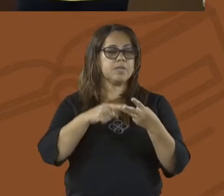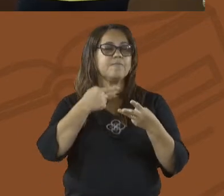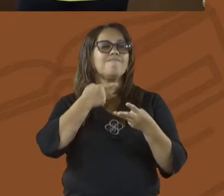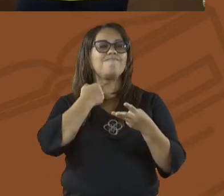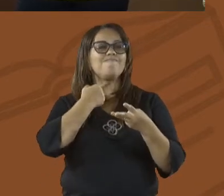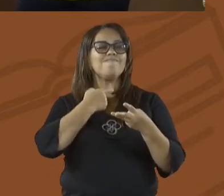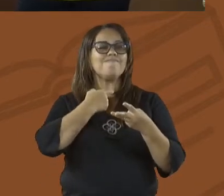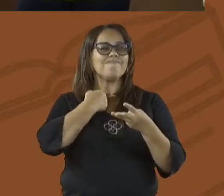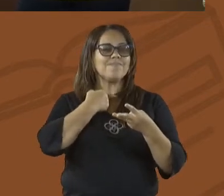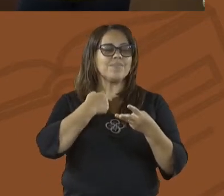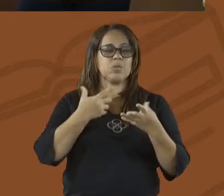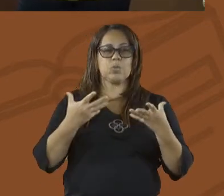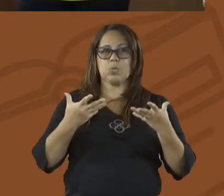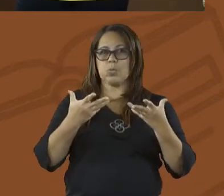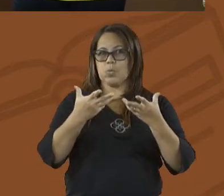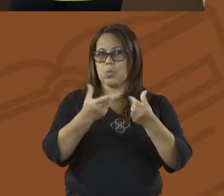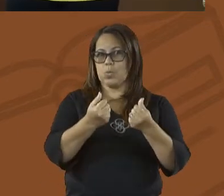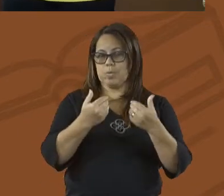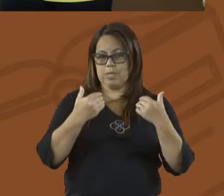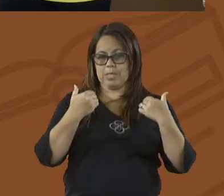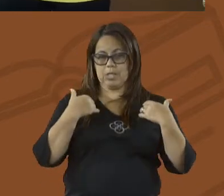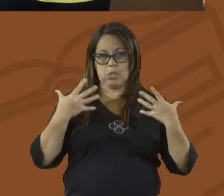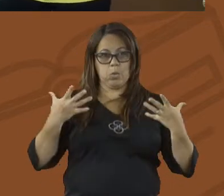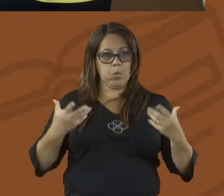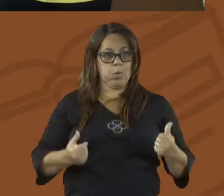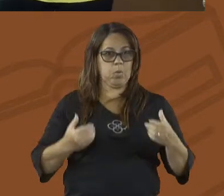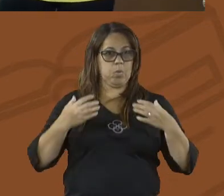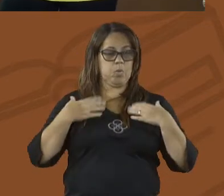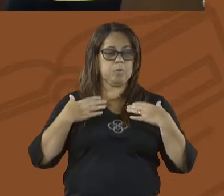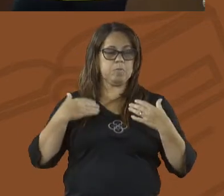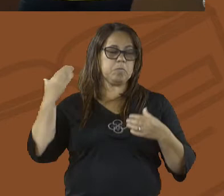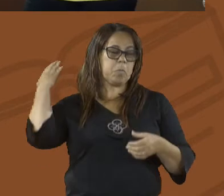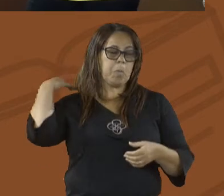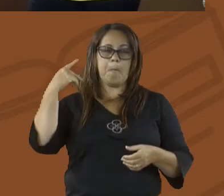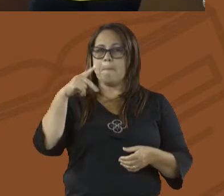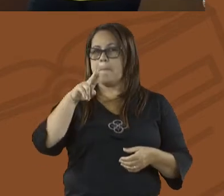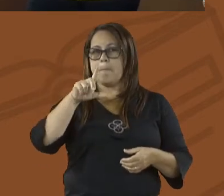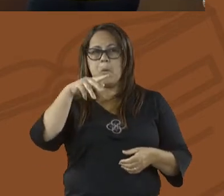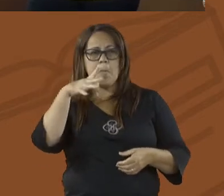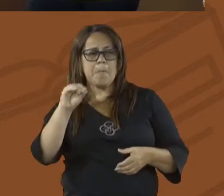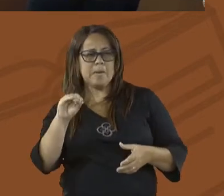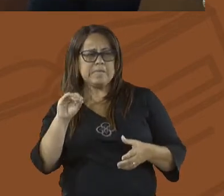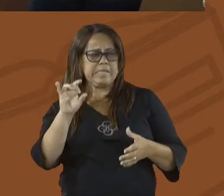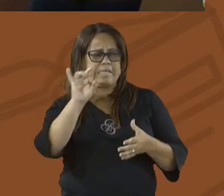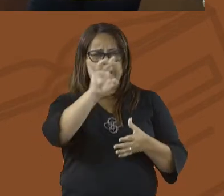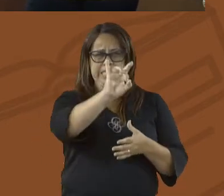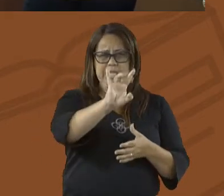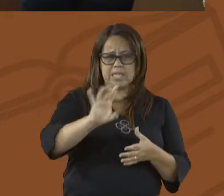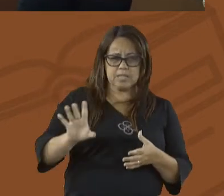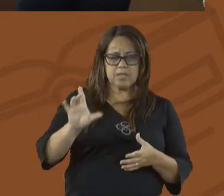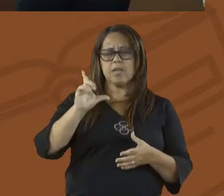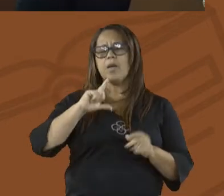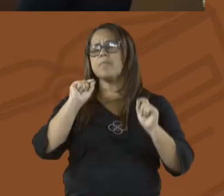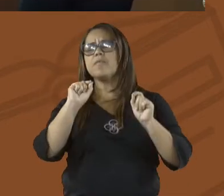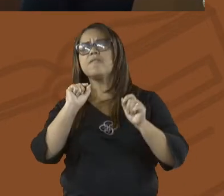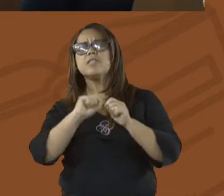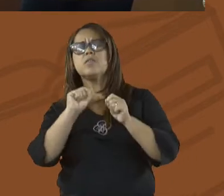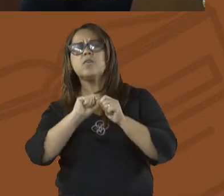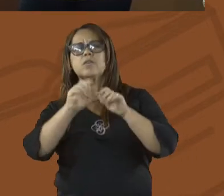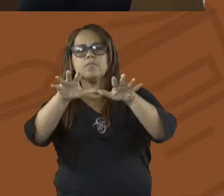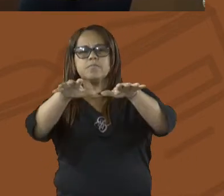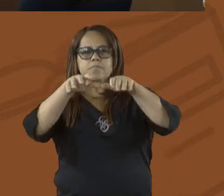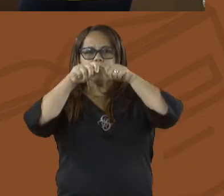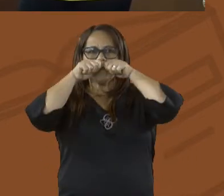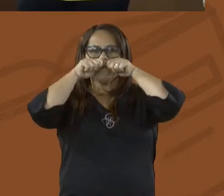laringe, faringe, traqueia, brônquios, bronquíolos e alvéolos. Então, basicamente, esses órgãos vão servir para o ar entrar